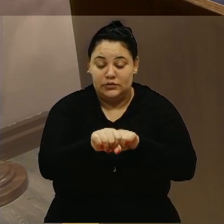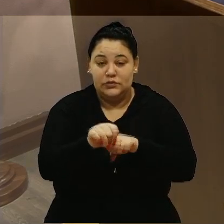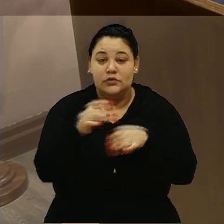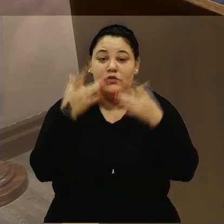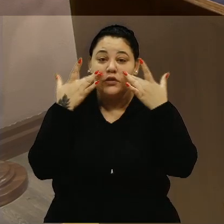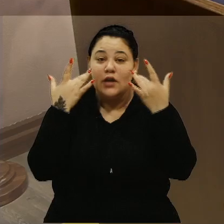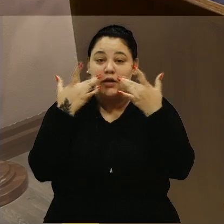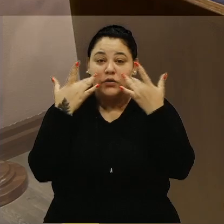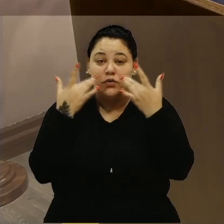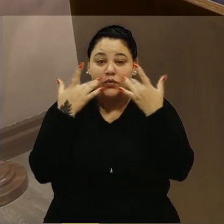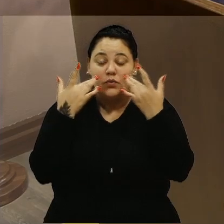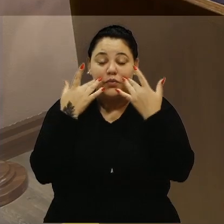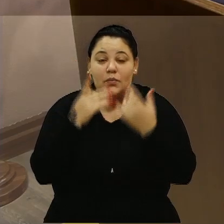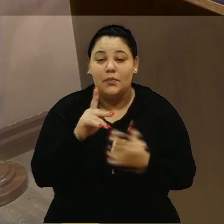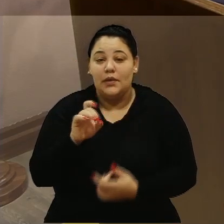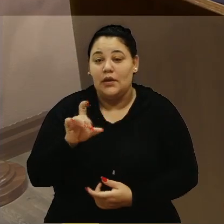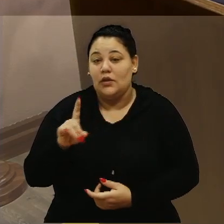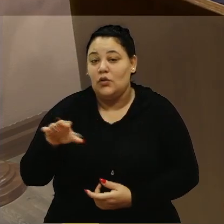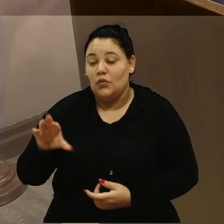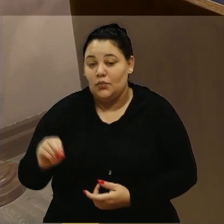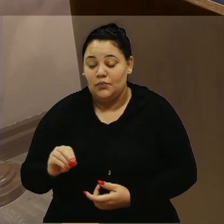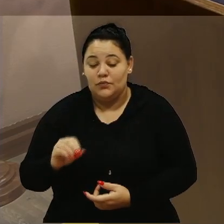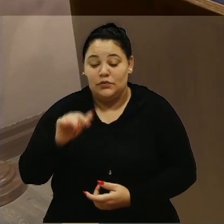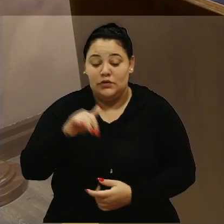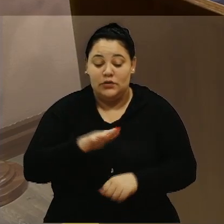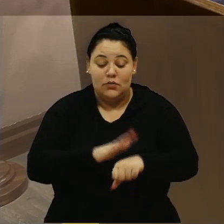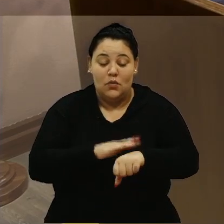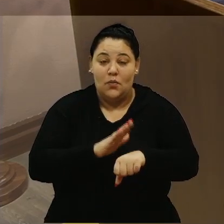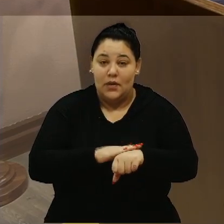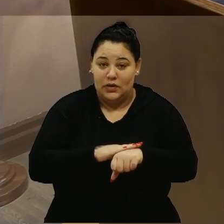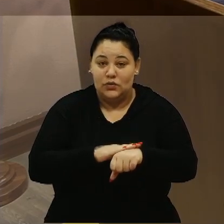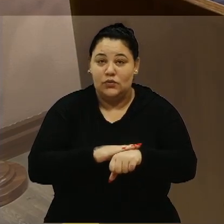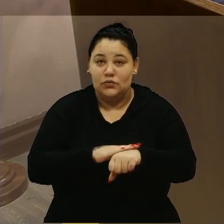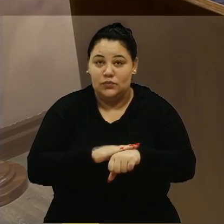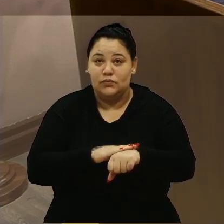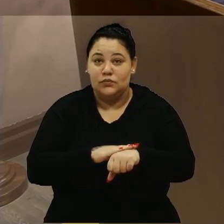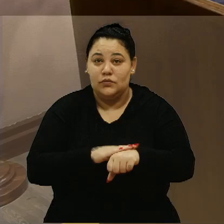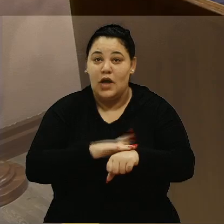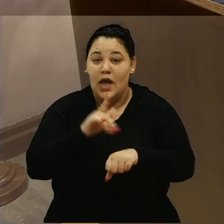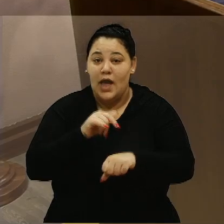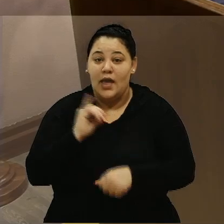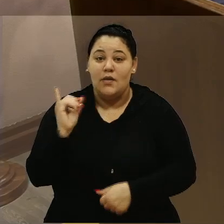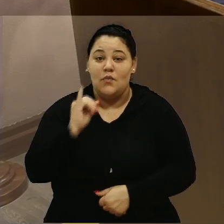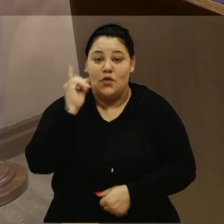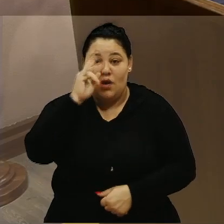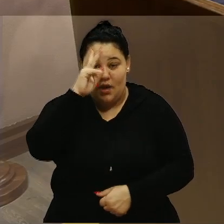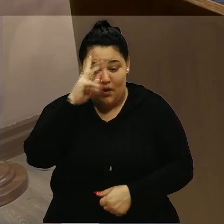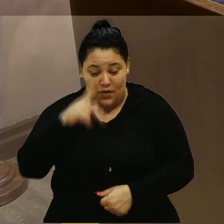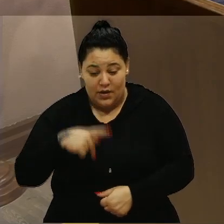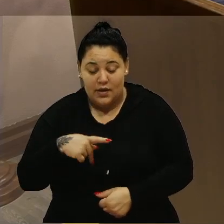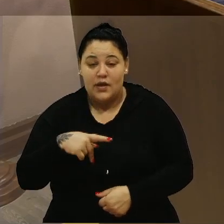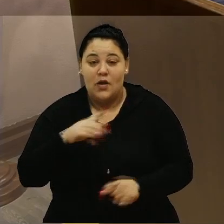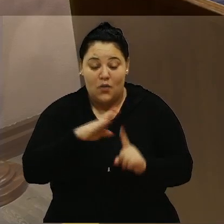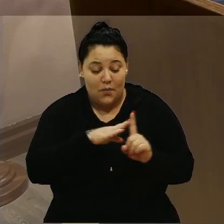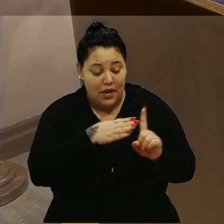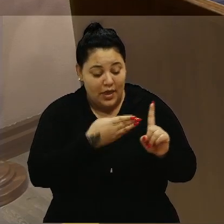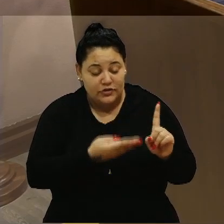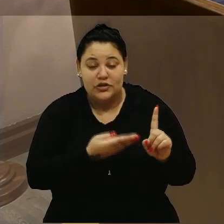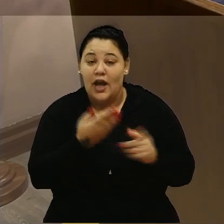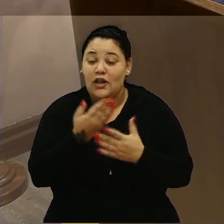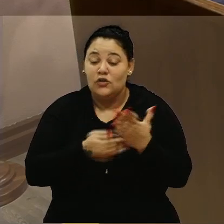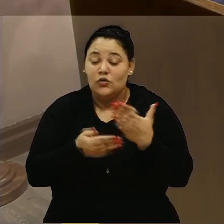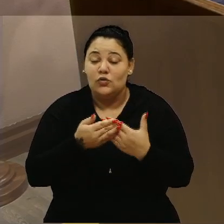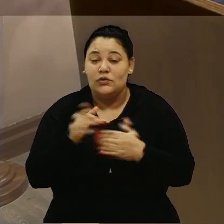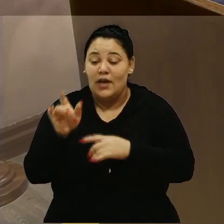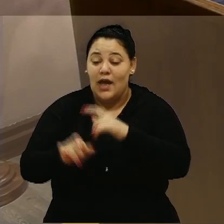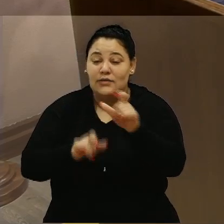13. Neste momento de celebração, é importante reconhecer e homenagear todos aqueles que